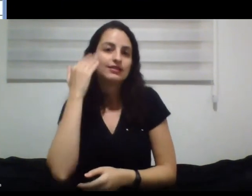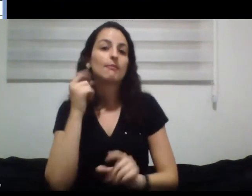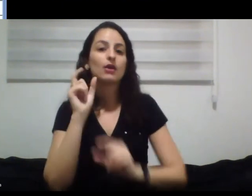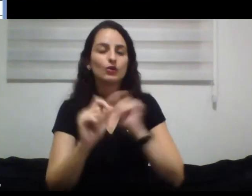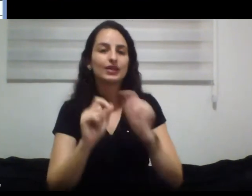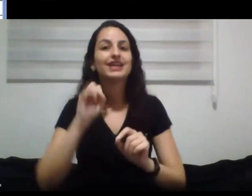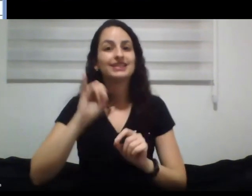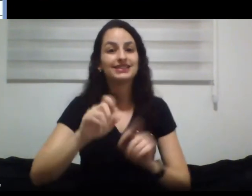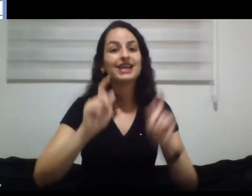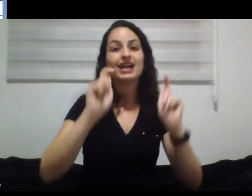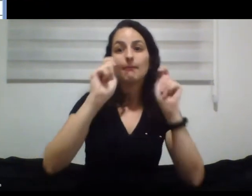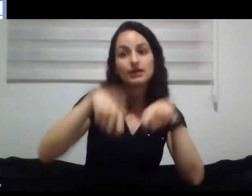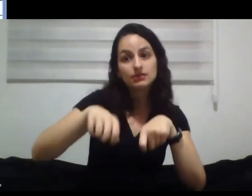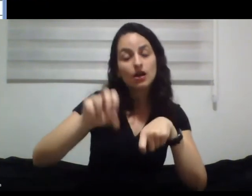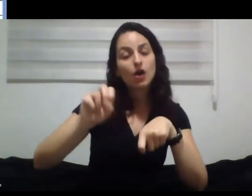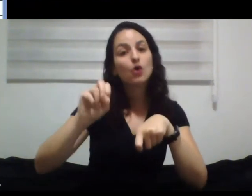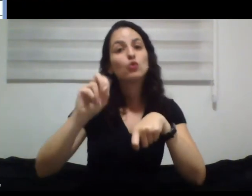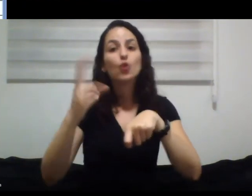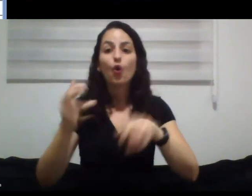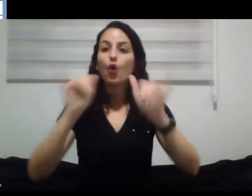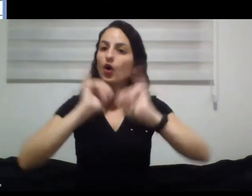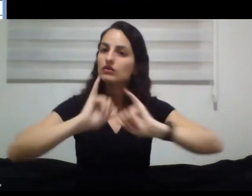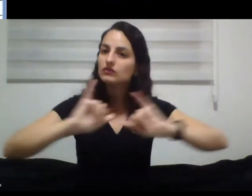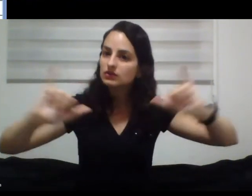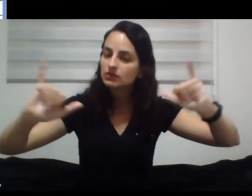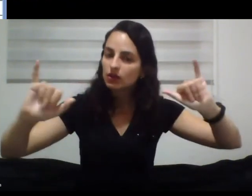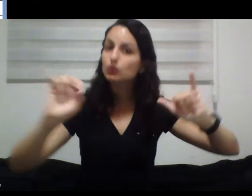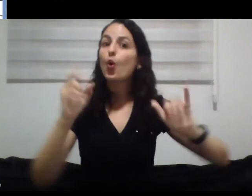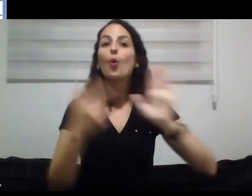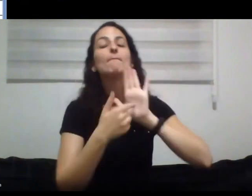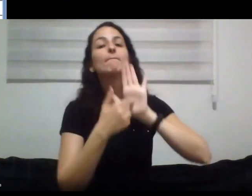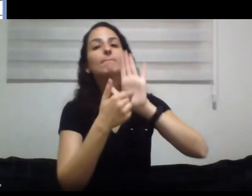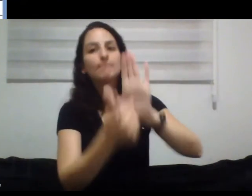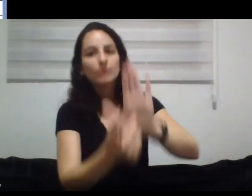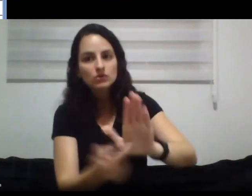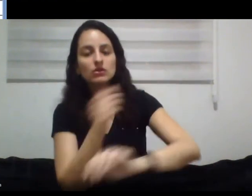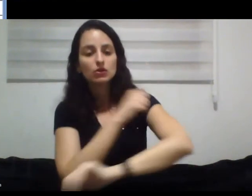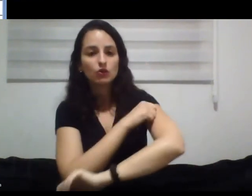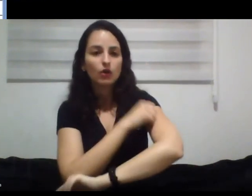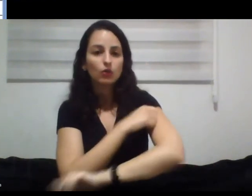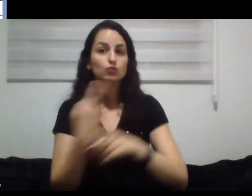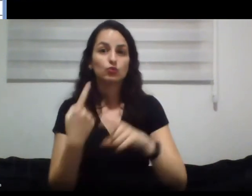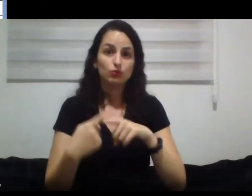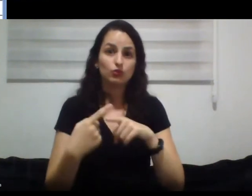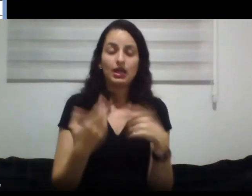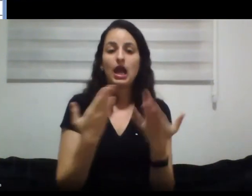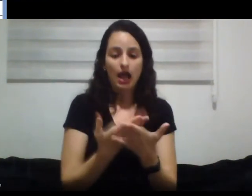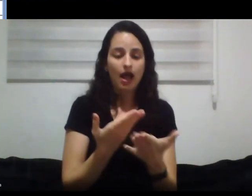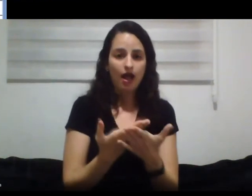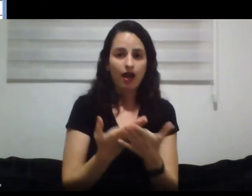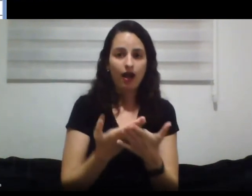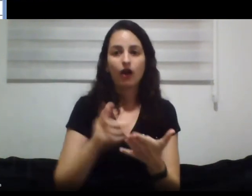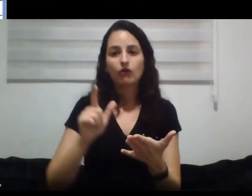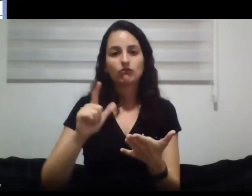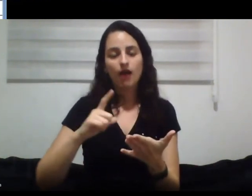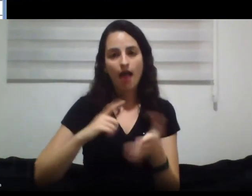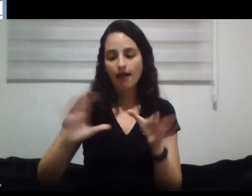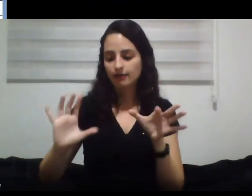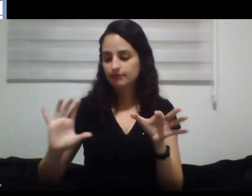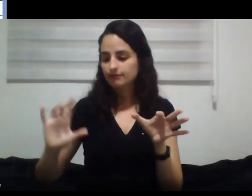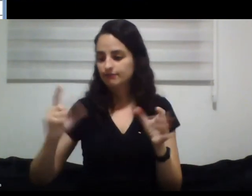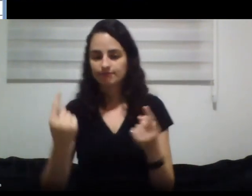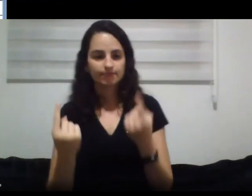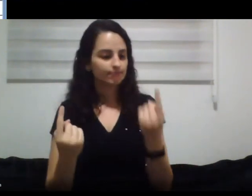das bibliografias para os professores. A professora Cláudia disse que está numa outra reunião e não poderá estar aqui nesse momento.